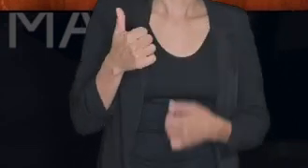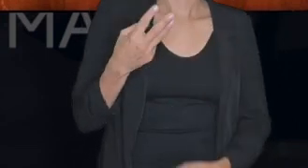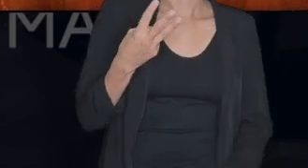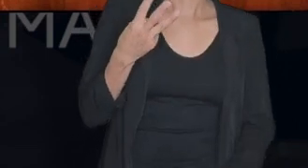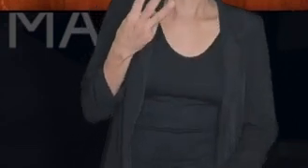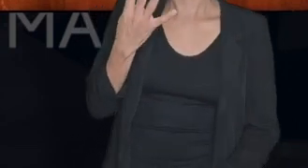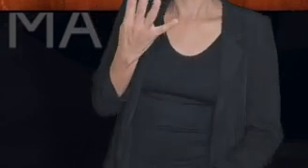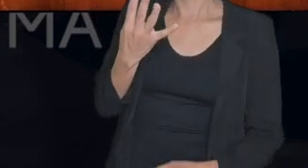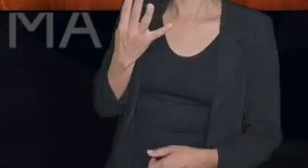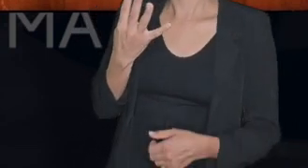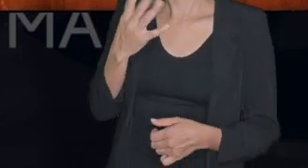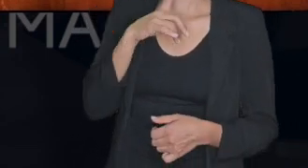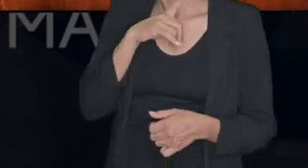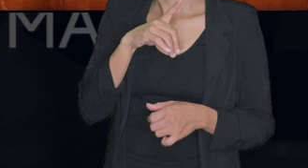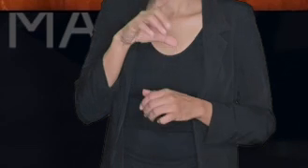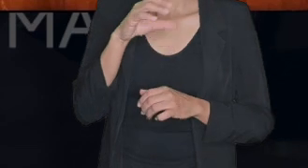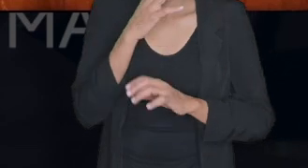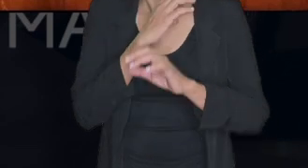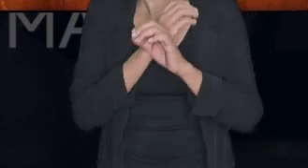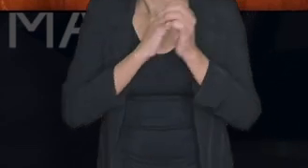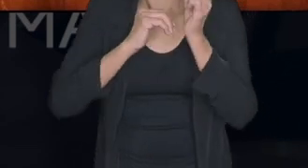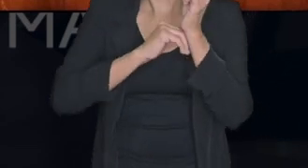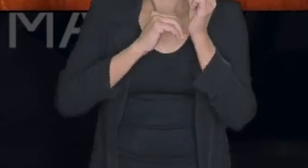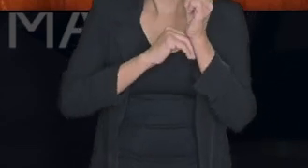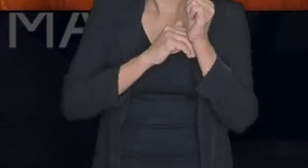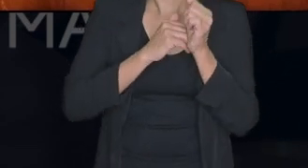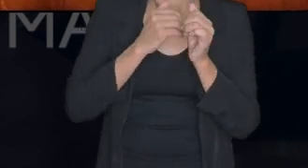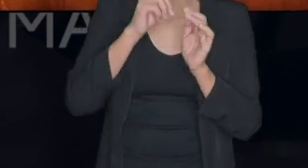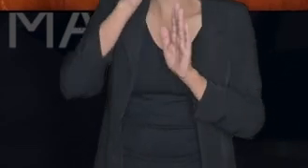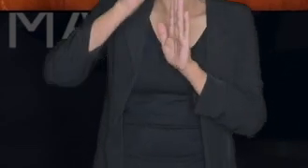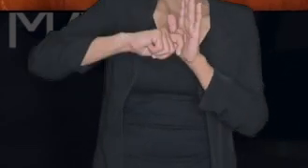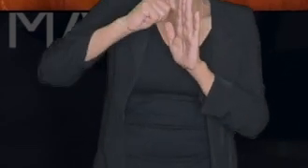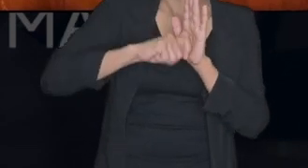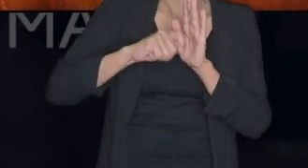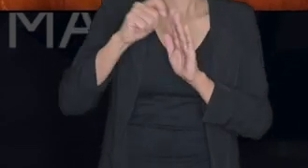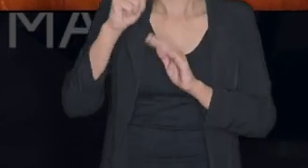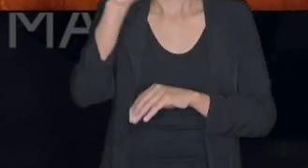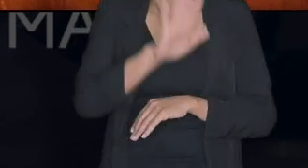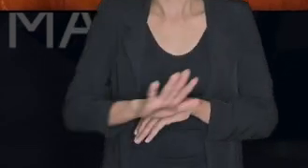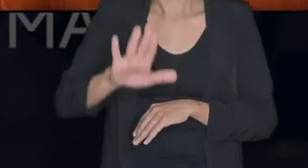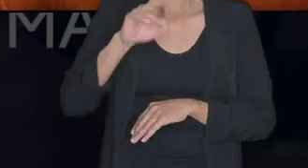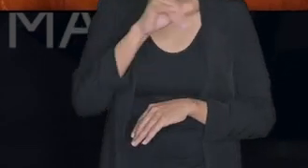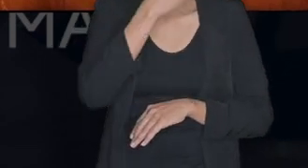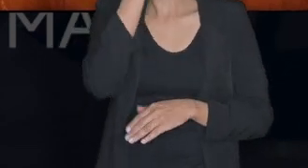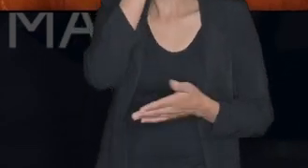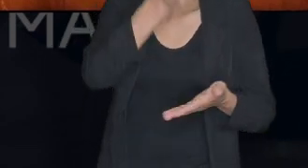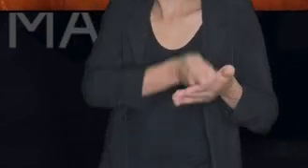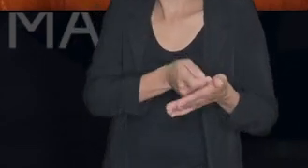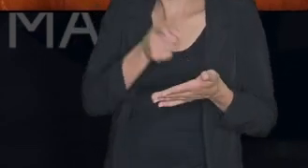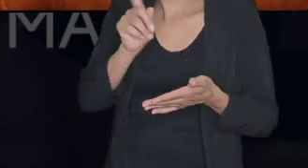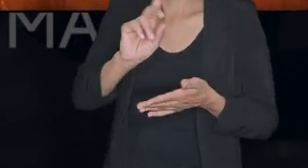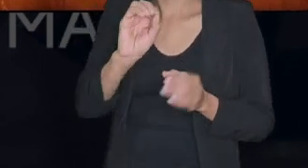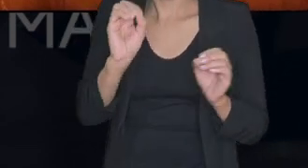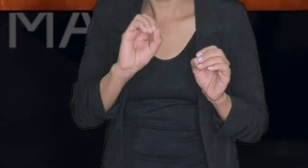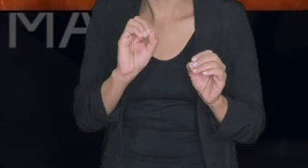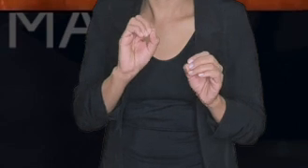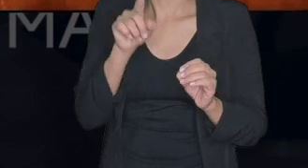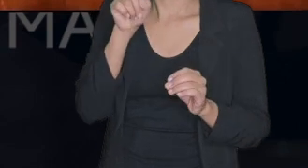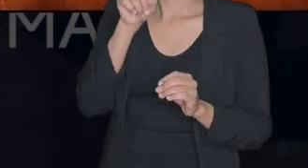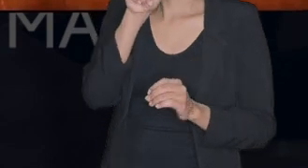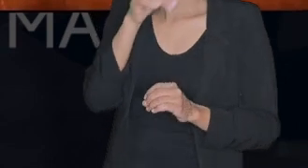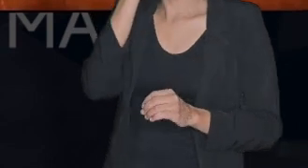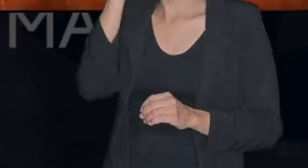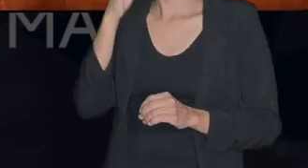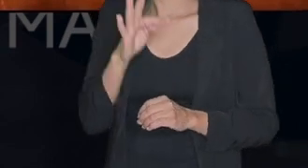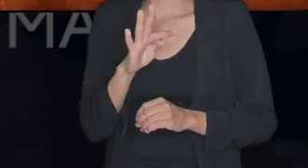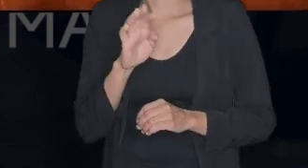a subsidiariedade. Se o contribuinte não pagar, o tabelião responde. Ah, mas isso só está no Código Tributário Nacional? Fala, não. Está